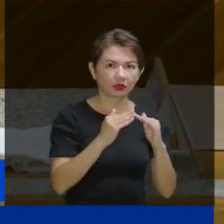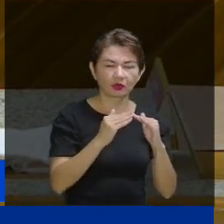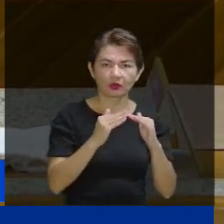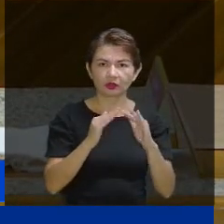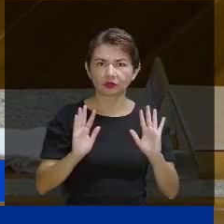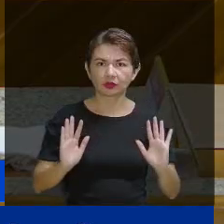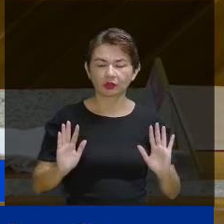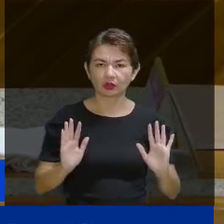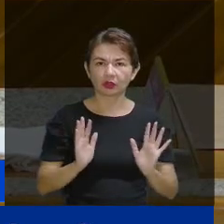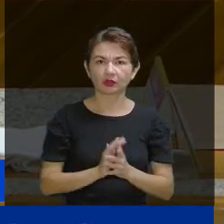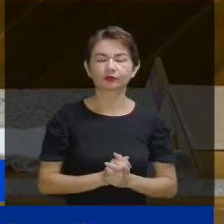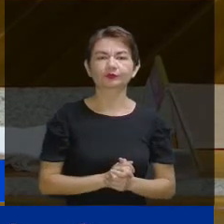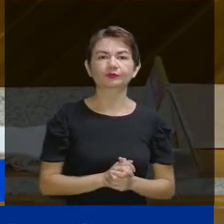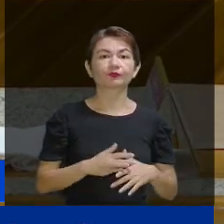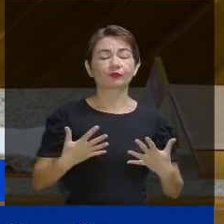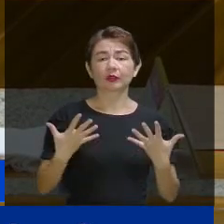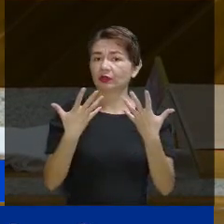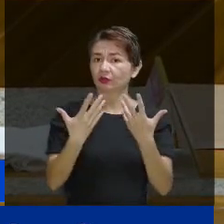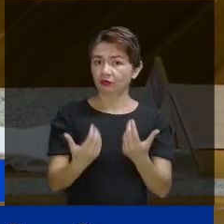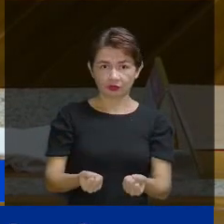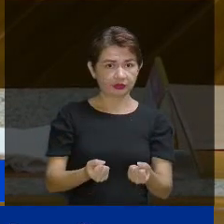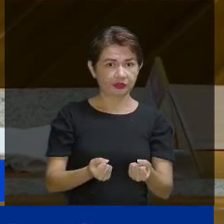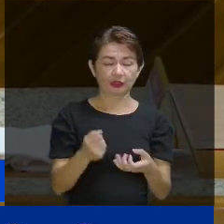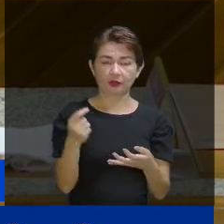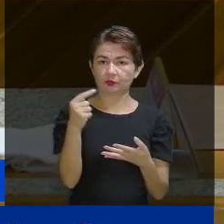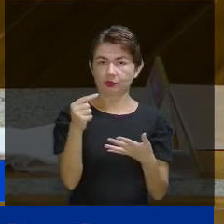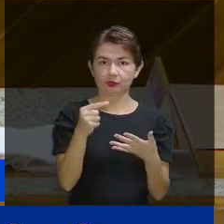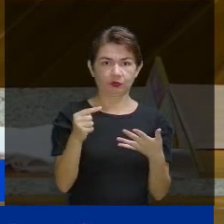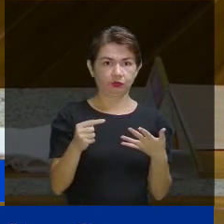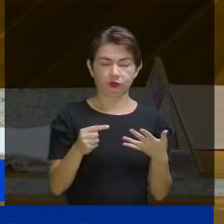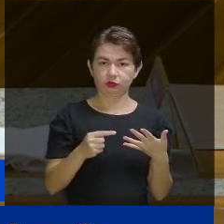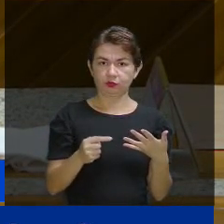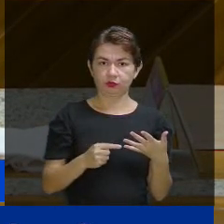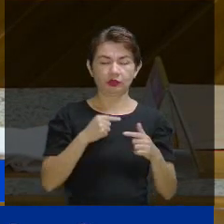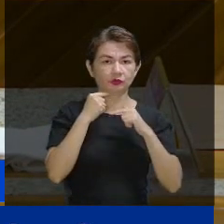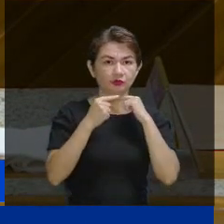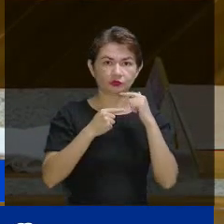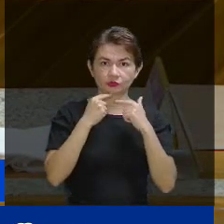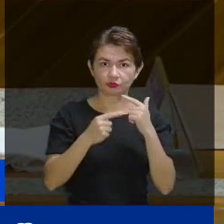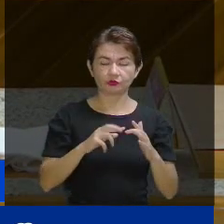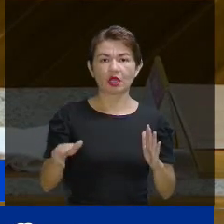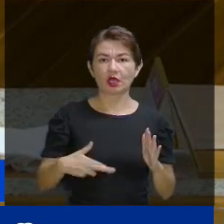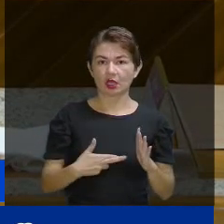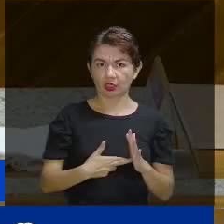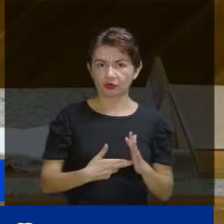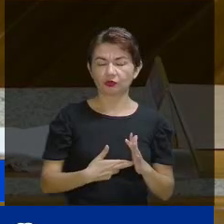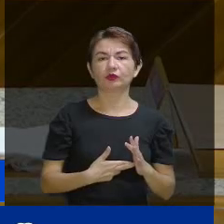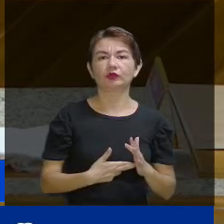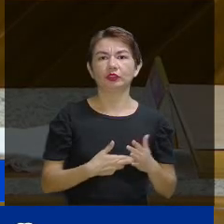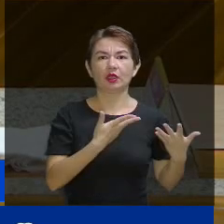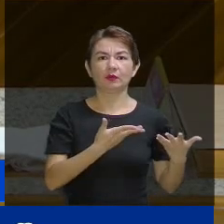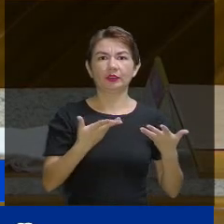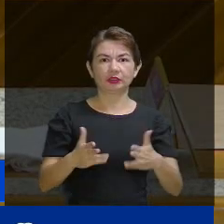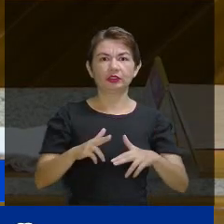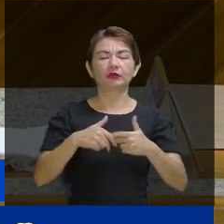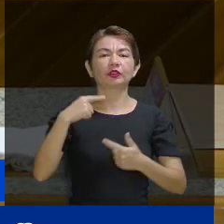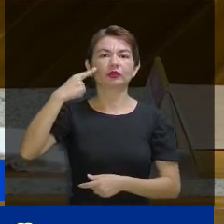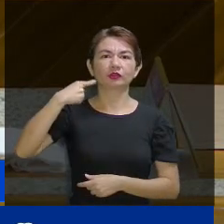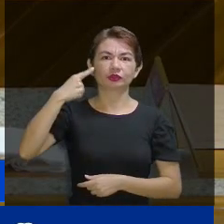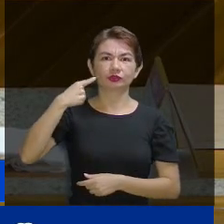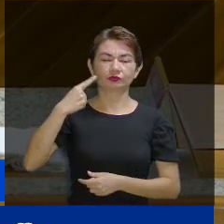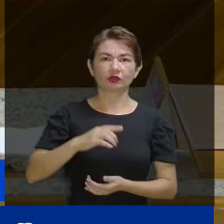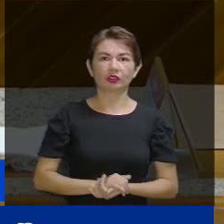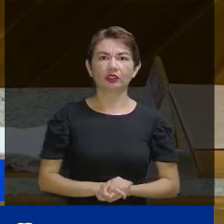Se não há, eu vou acolher por unanimidade os pontos da questão de ordem, da relatoria apresentada pelo